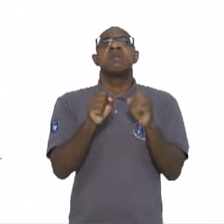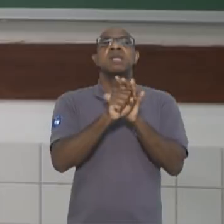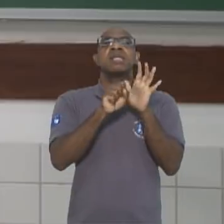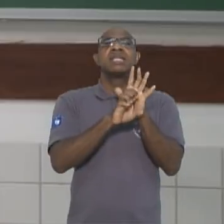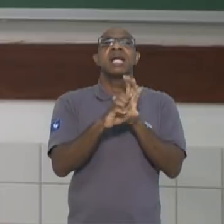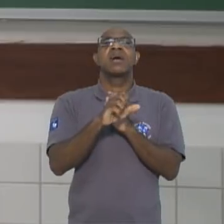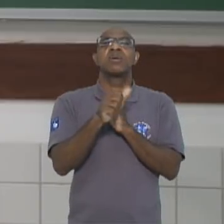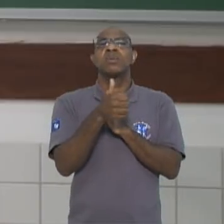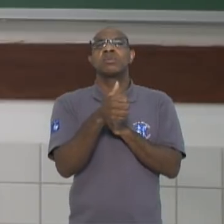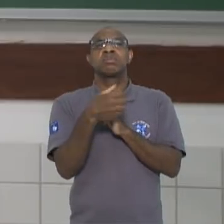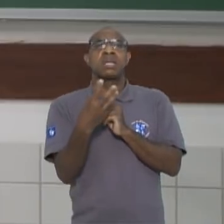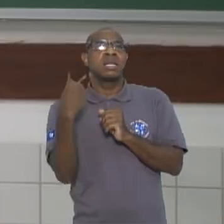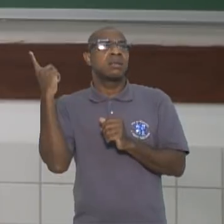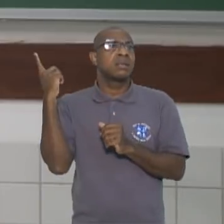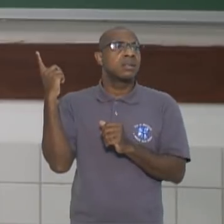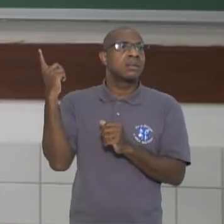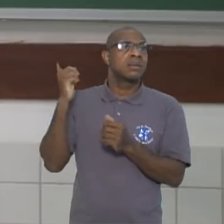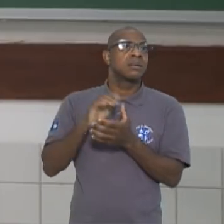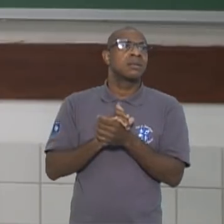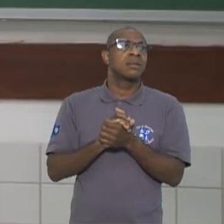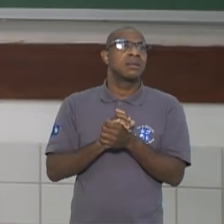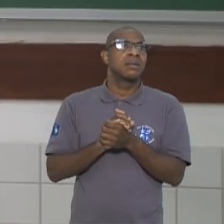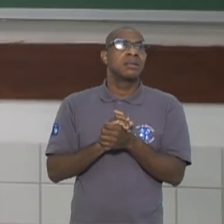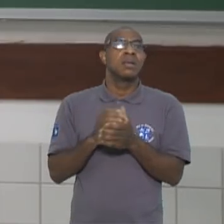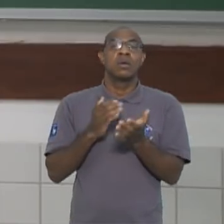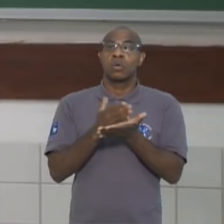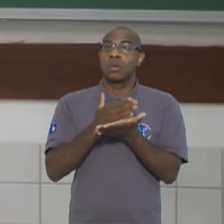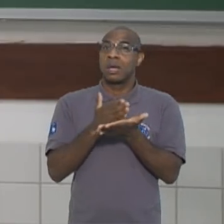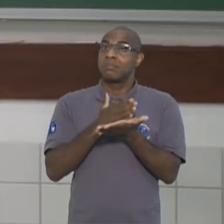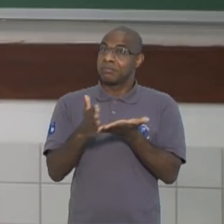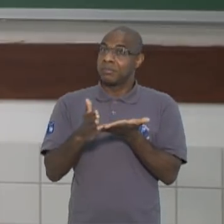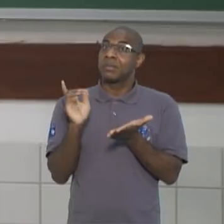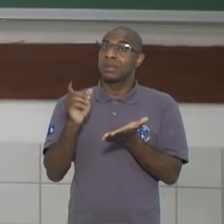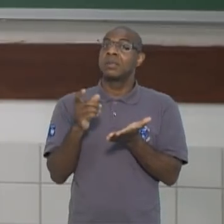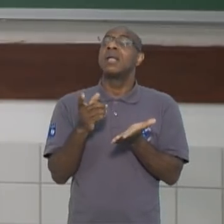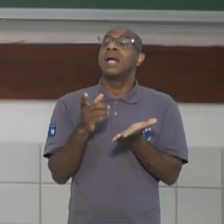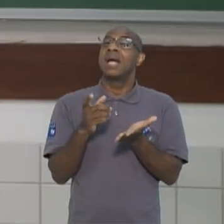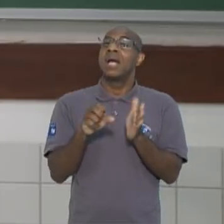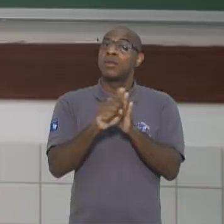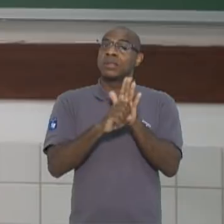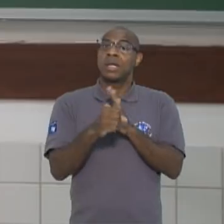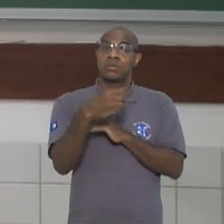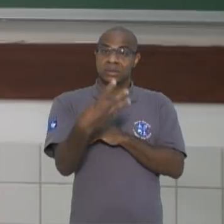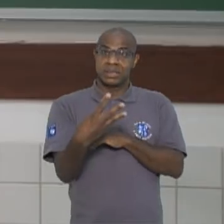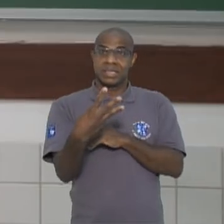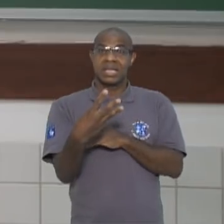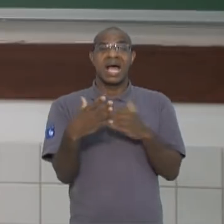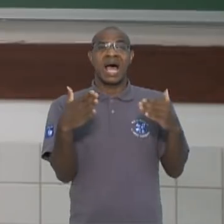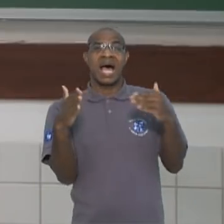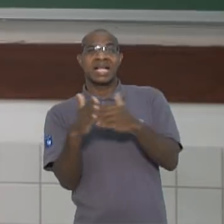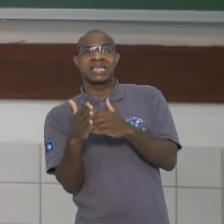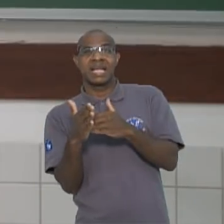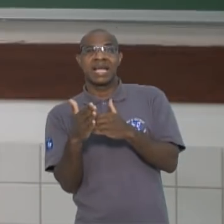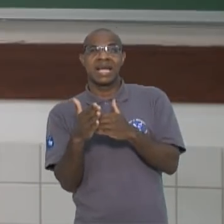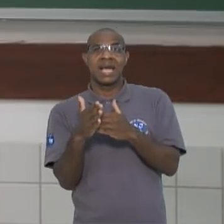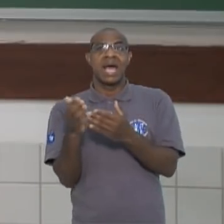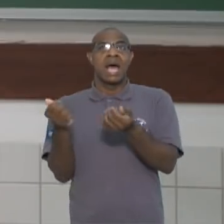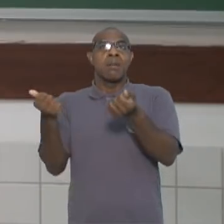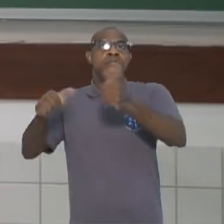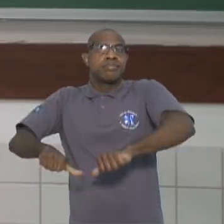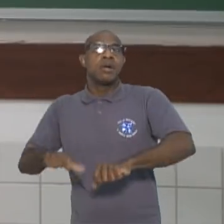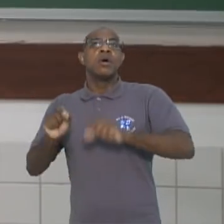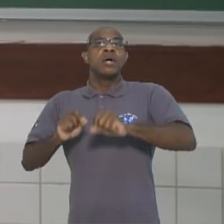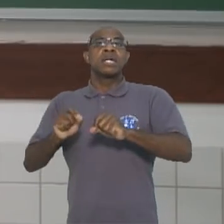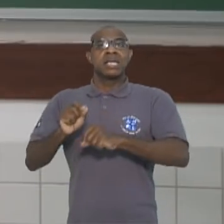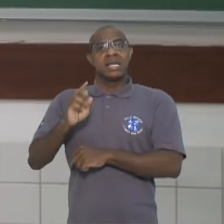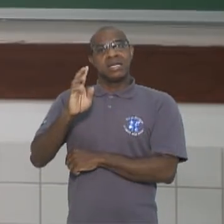crise do Império Romano começa no século III. Então a gente vai ter, desde o século III até a queda de Roma em